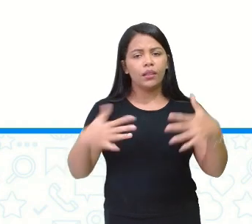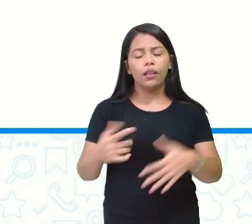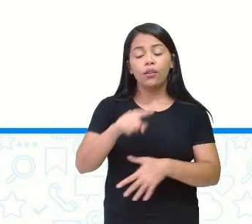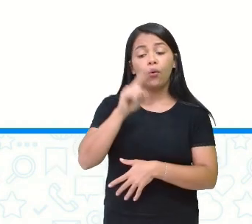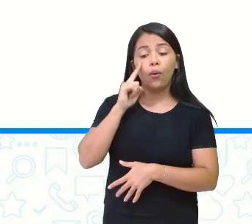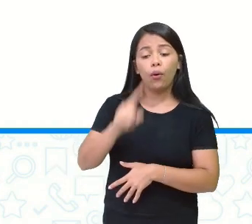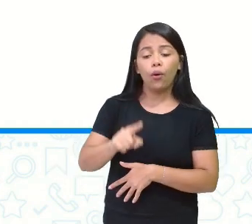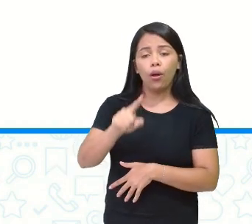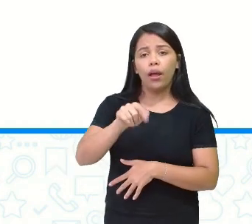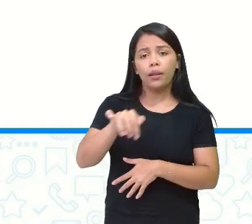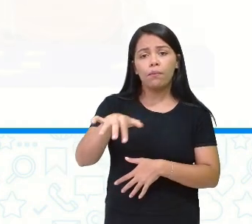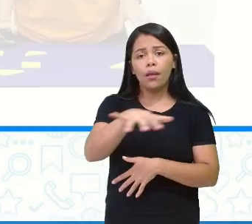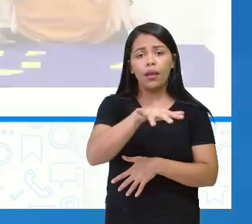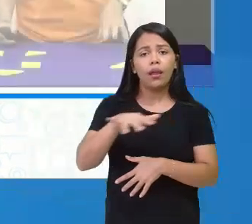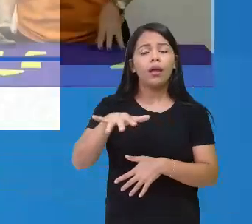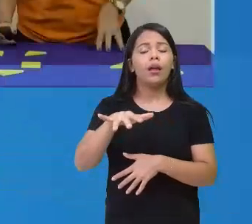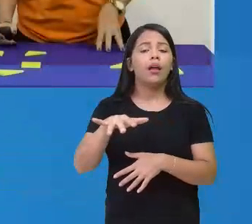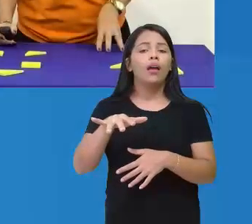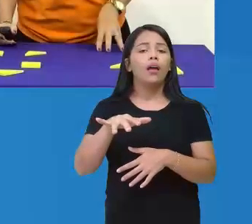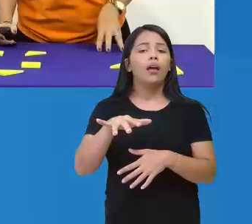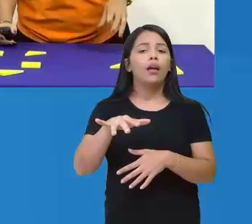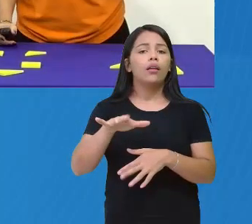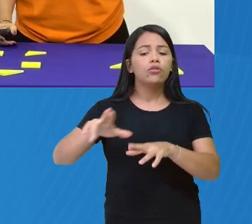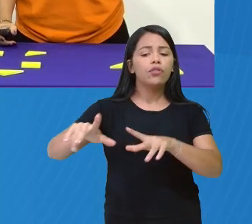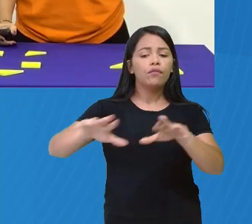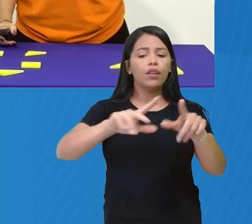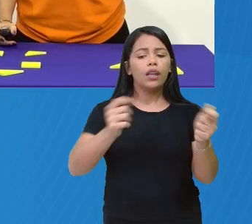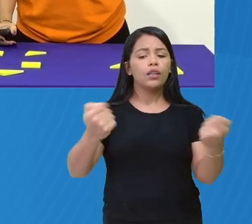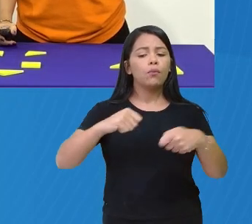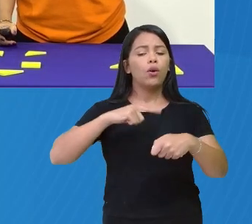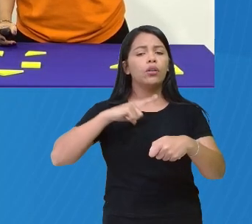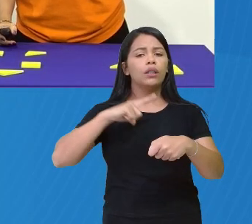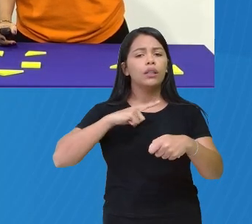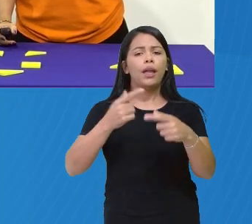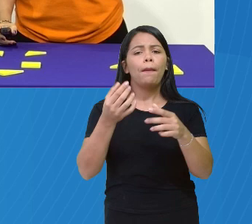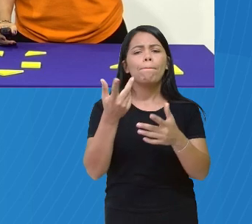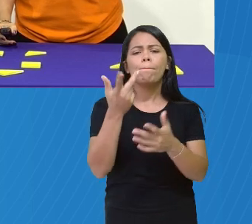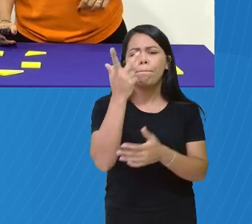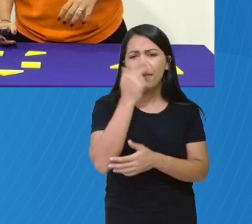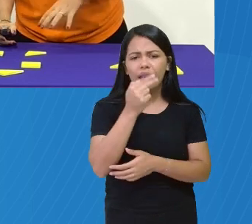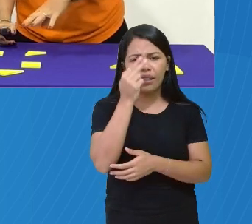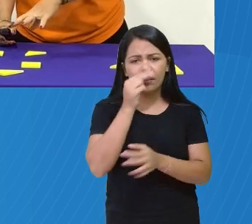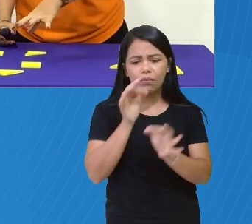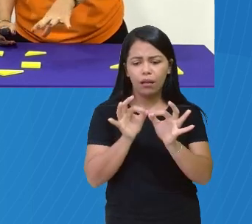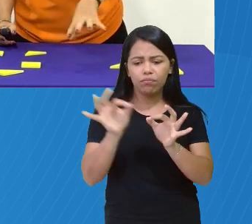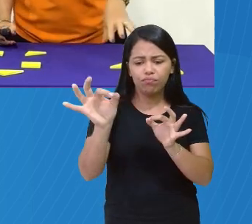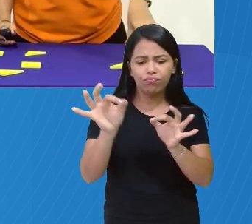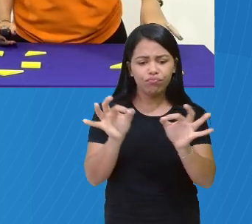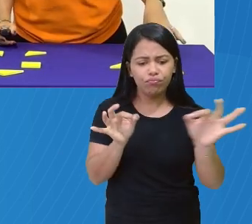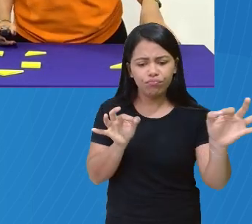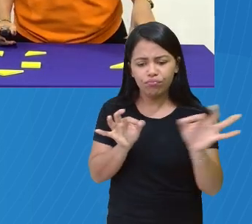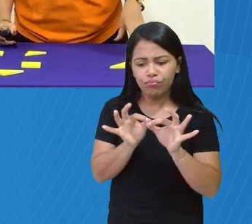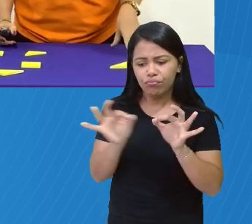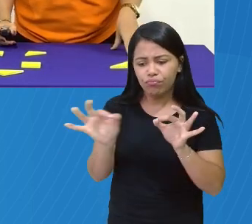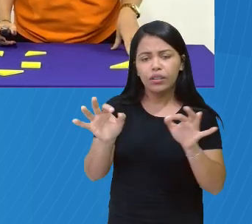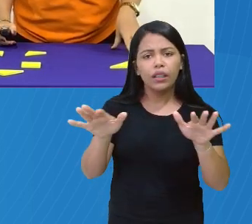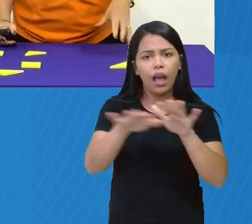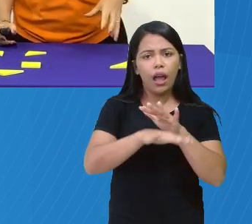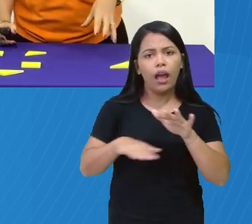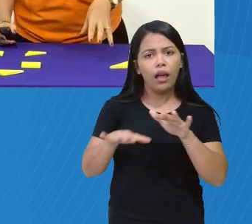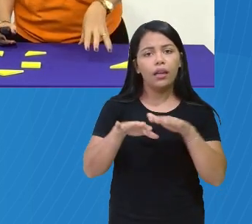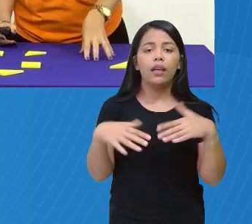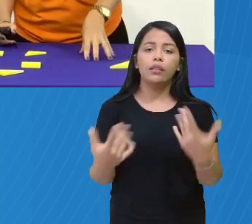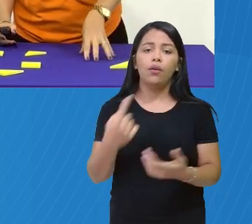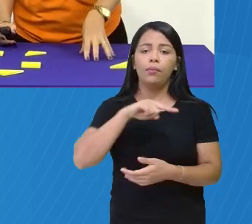diferentes podem apresentar a mesma medida de área? Para responder essa pergunta, eu trouxe aqui o Tangram,